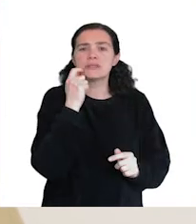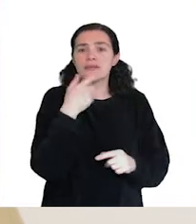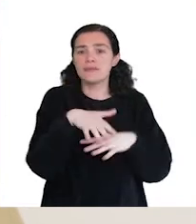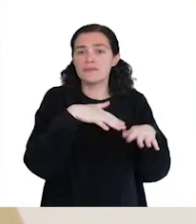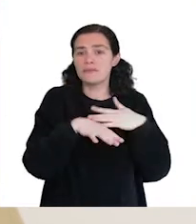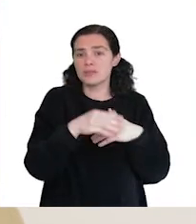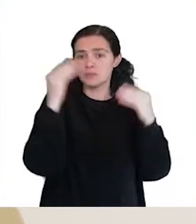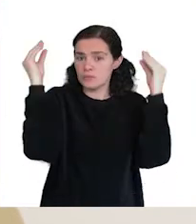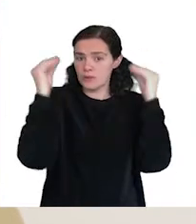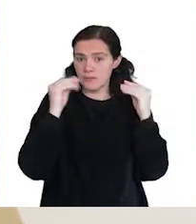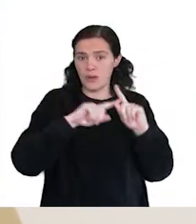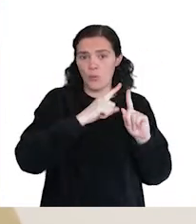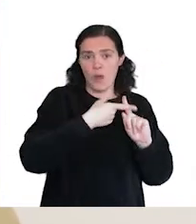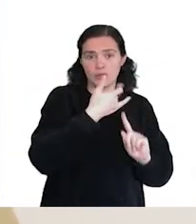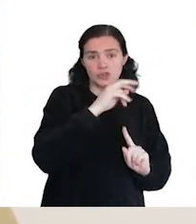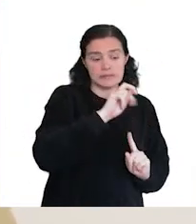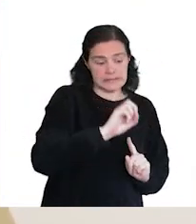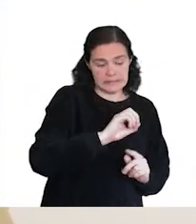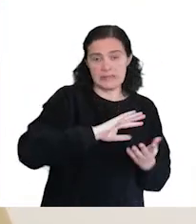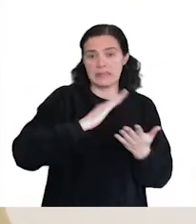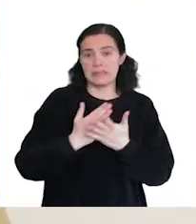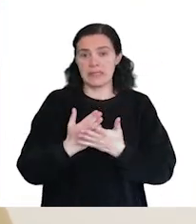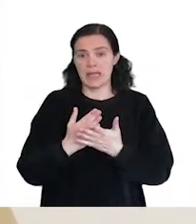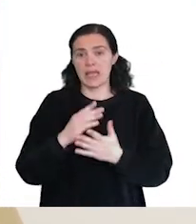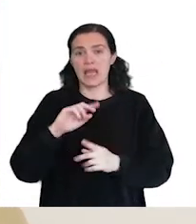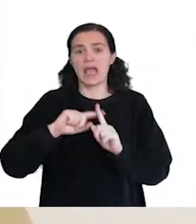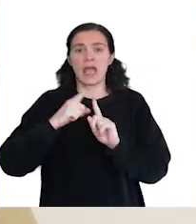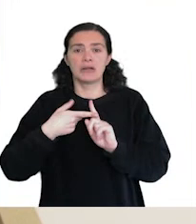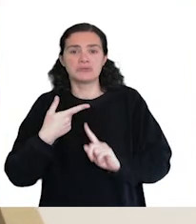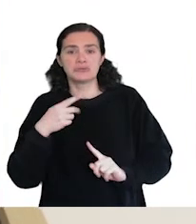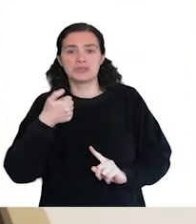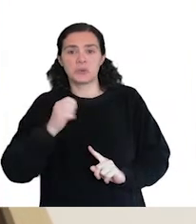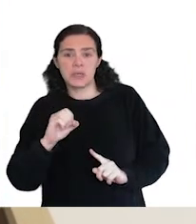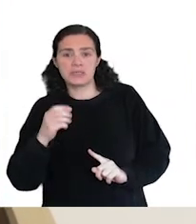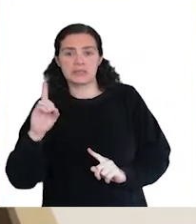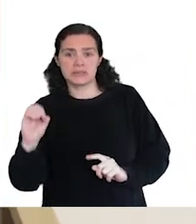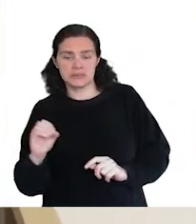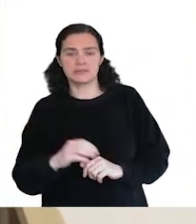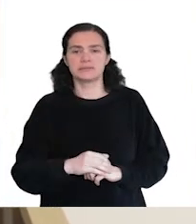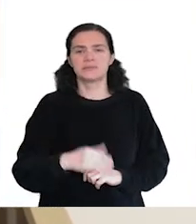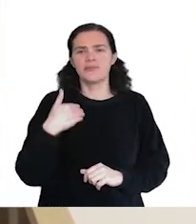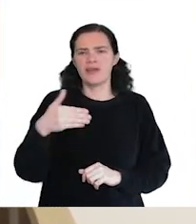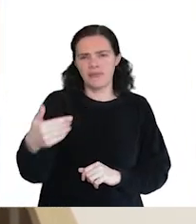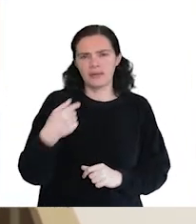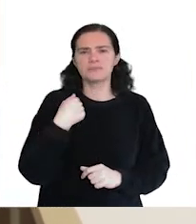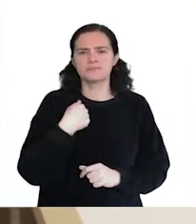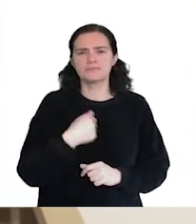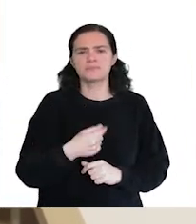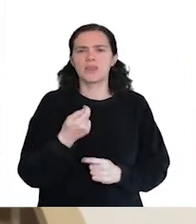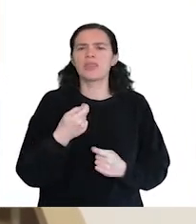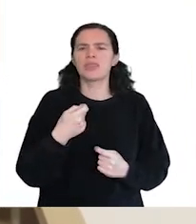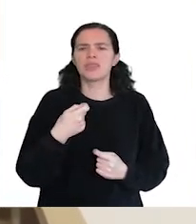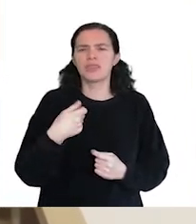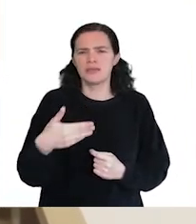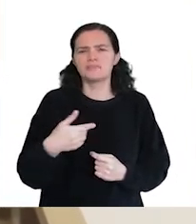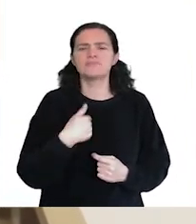Manuel de Oliveira ao longo dos anos 30 até aos anos 50, 60, que serão objeto,